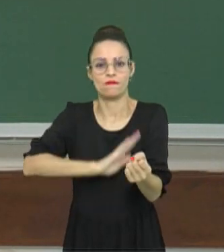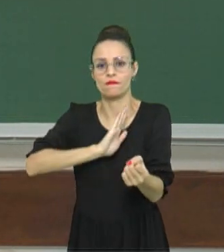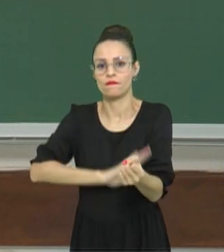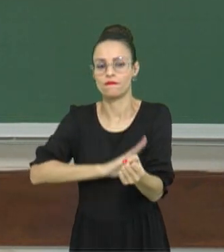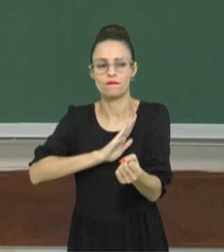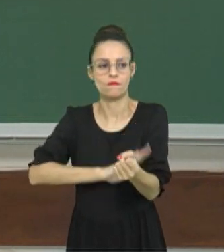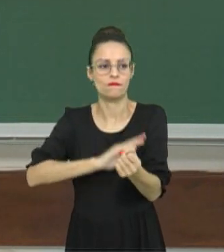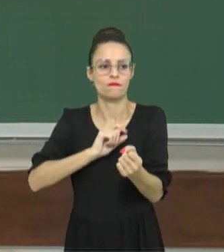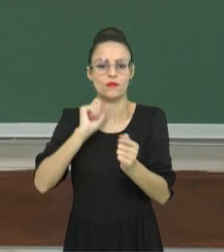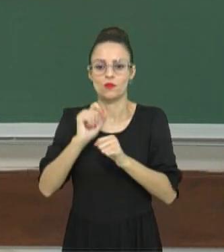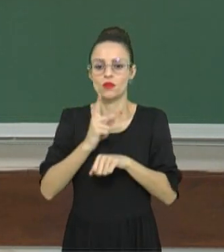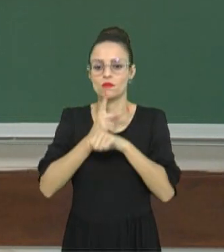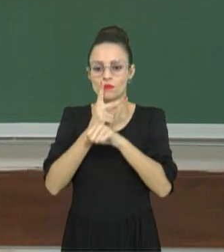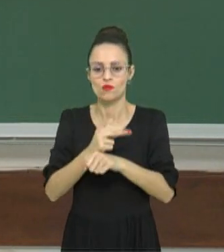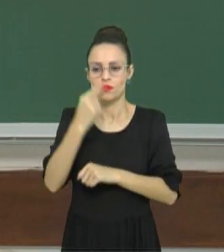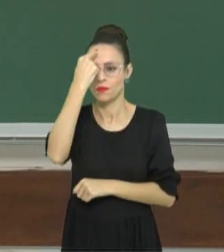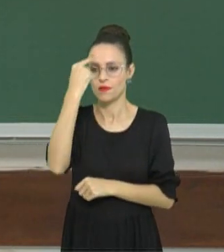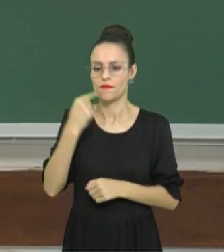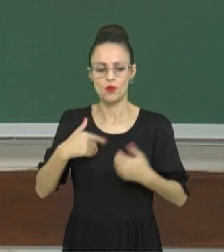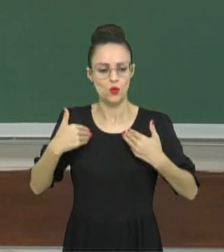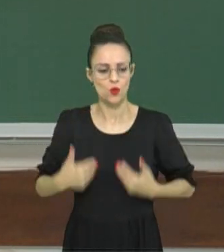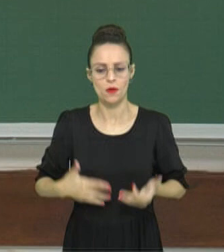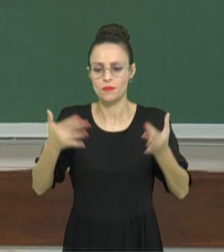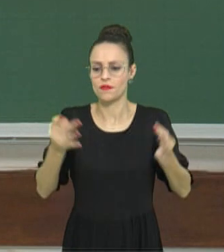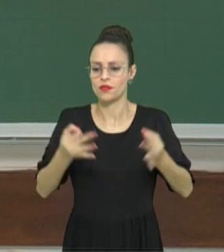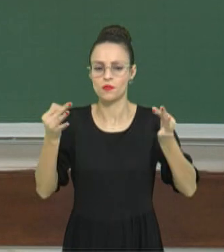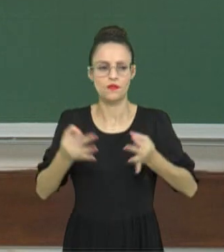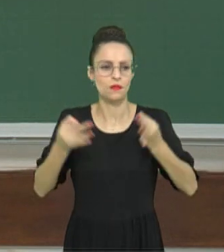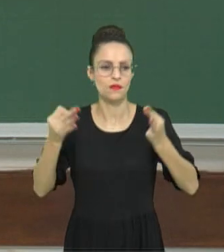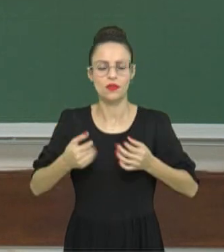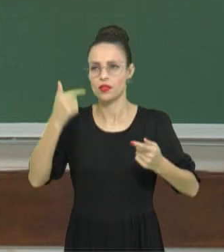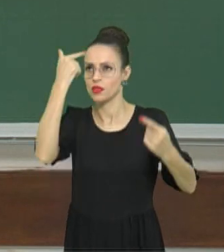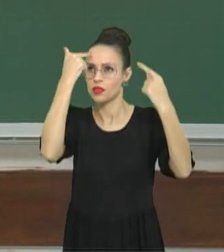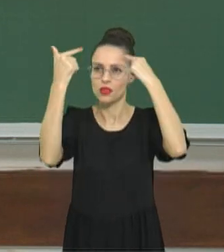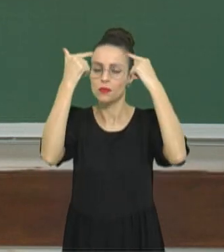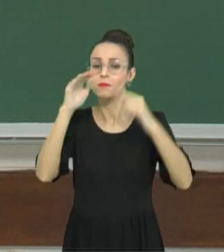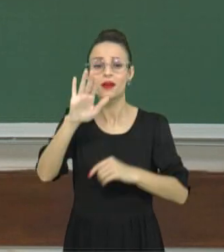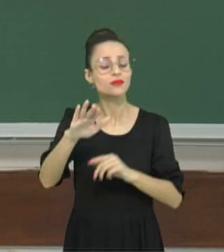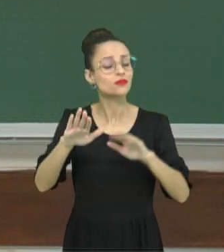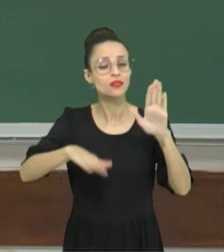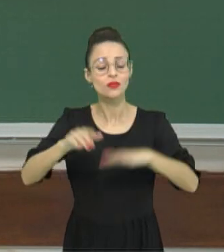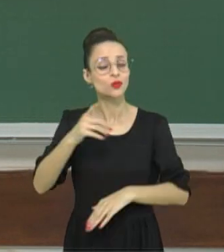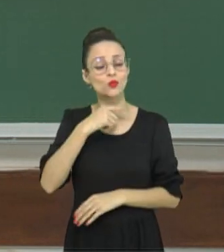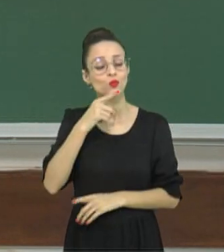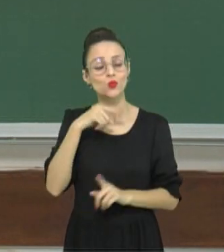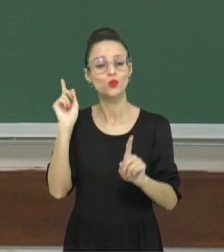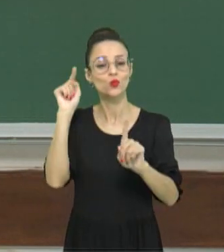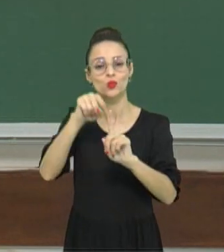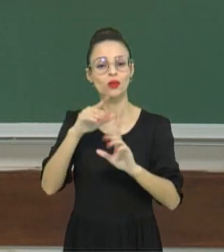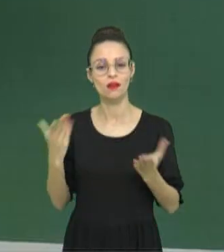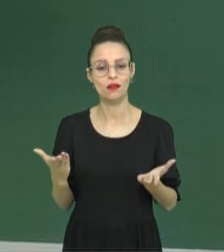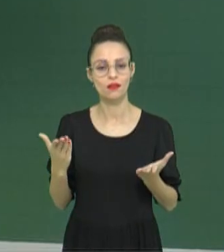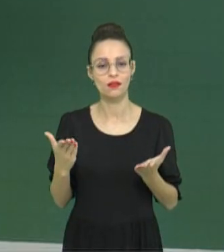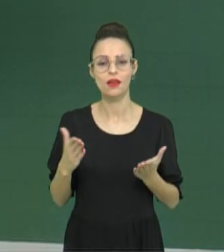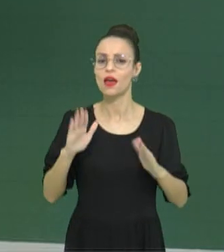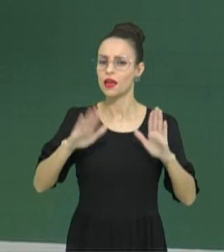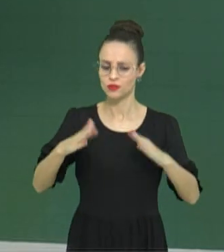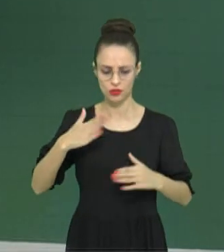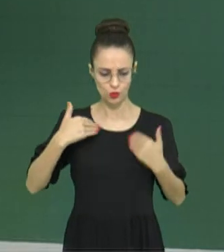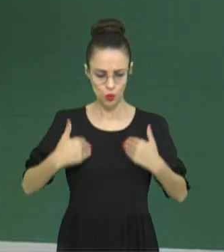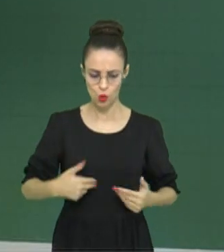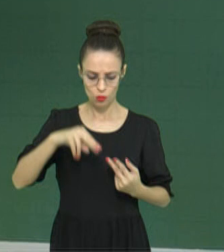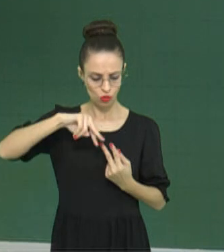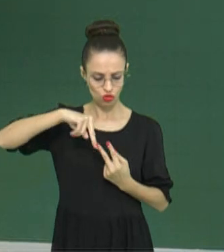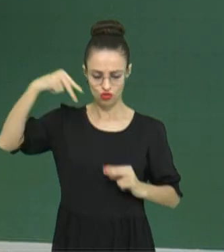em busca de um perfil corporal, que muitas vezes é inatingível. Muitas vezes a nossa genética